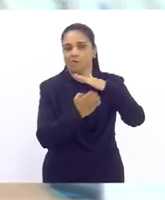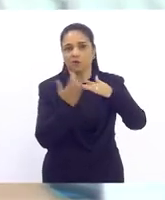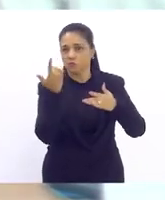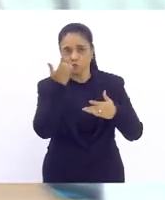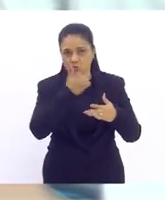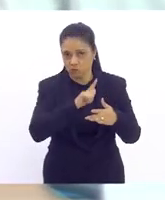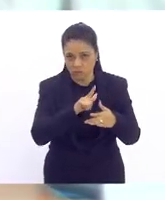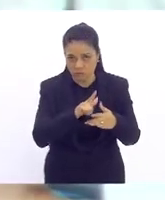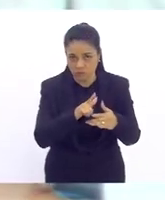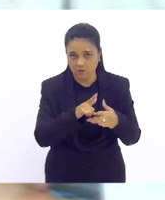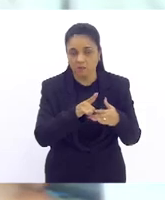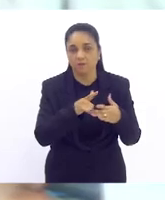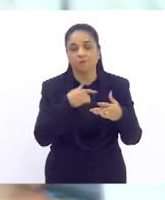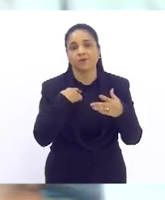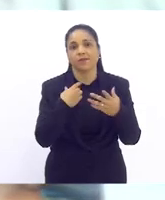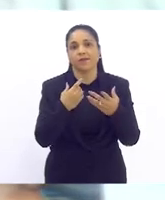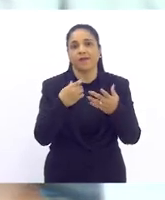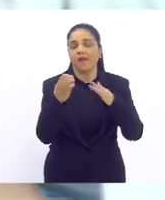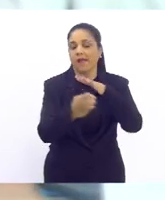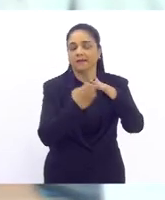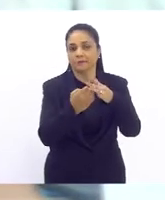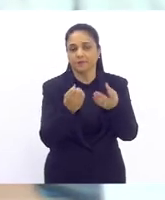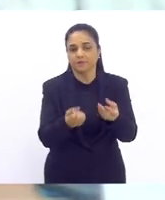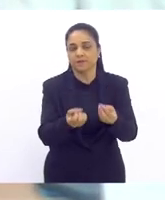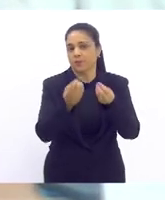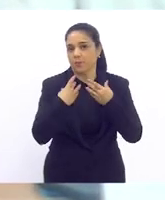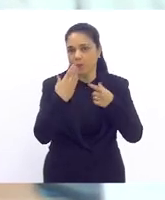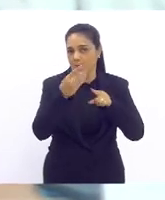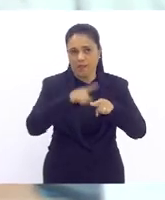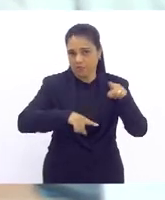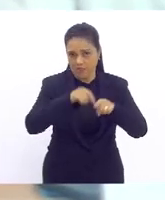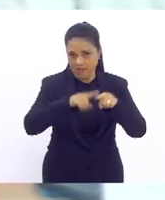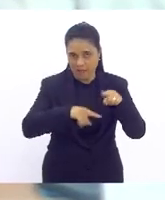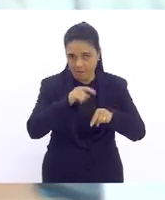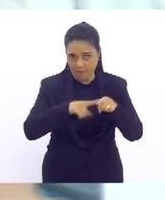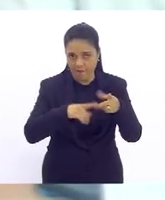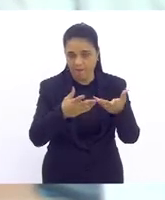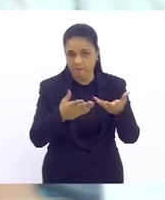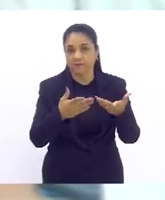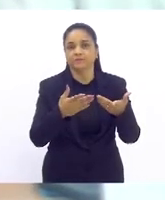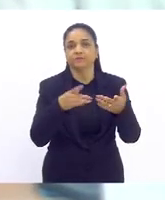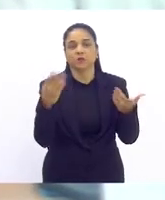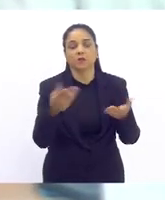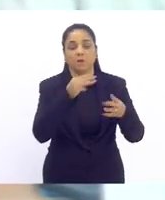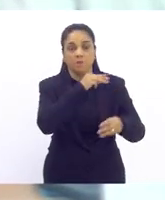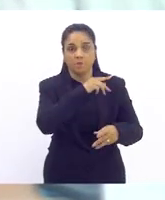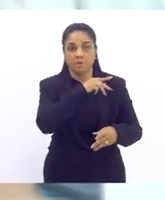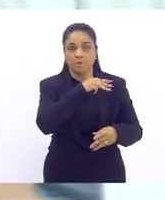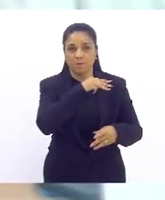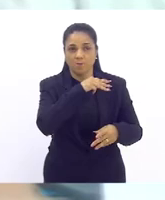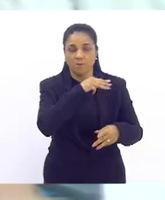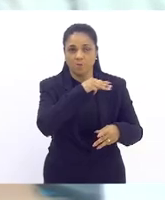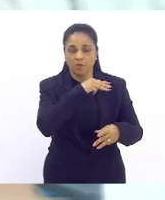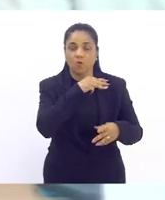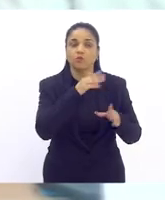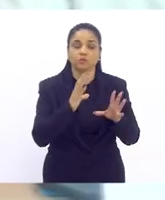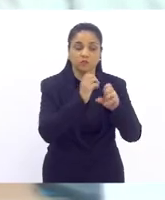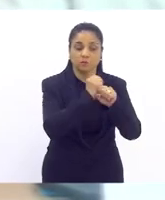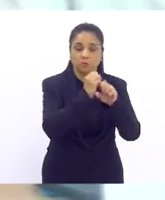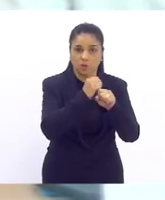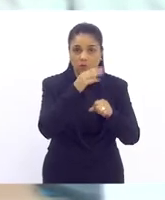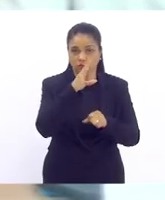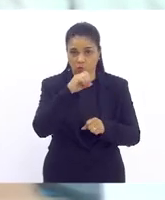por conta da pandemia mas fornecedores de material não conseguia cotação a gente já está arrumando uma solução como Ministério com o tribunal de contas